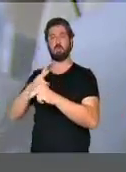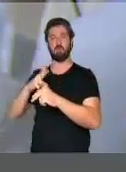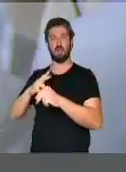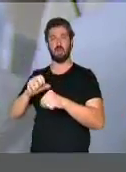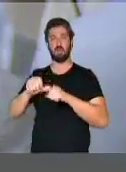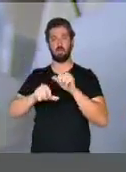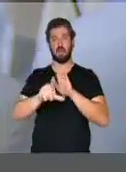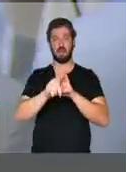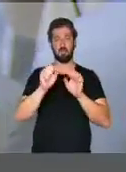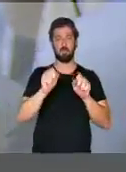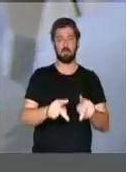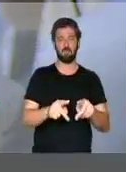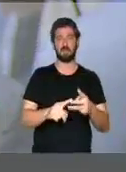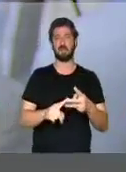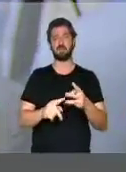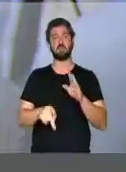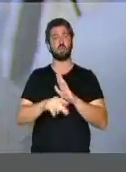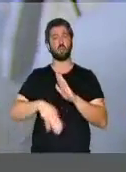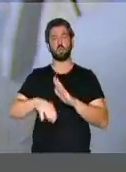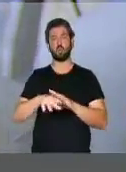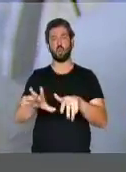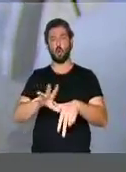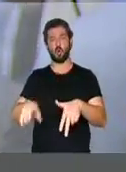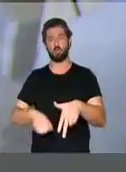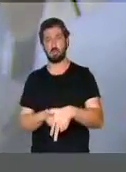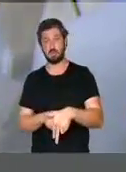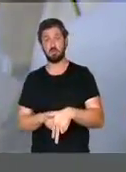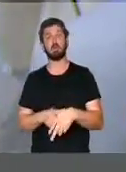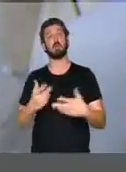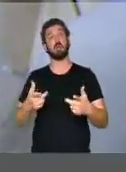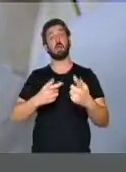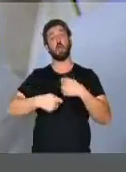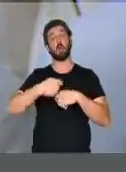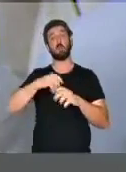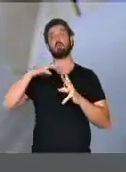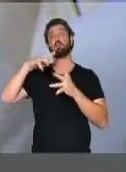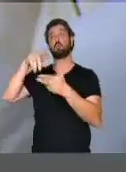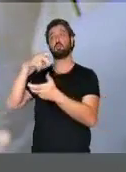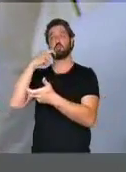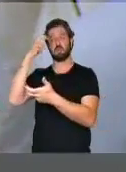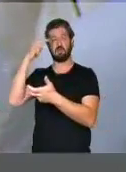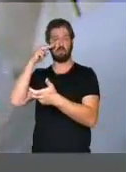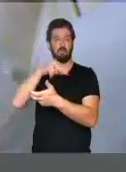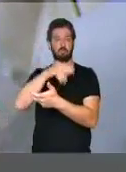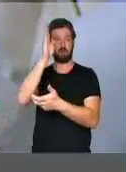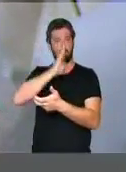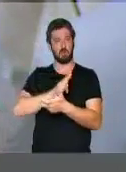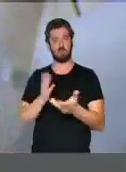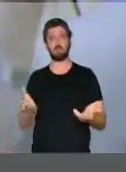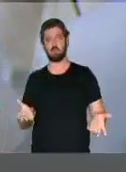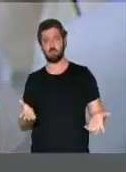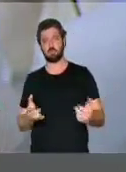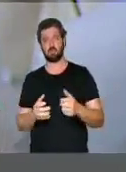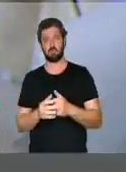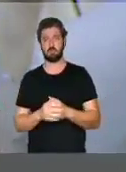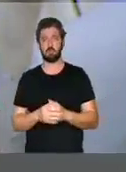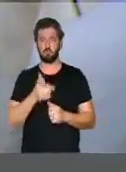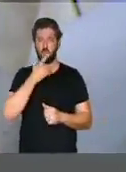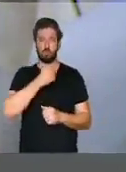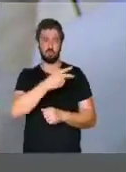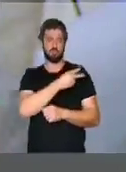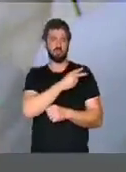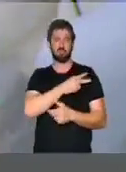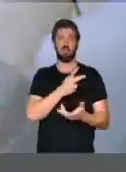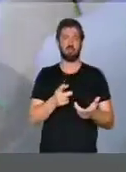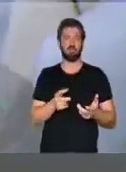da Previdência, da corrupção. E também pouparíamos o mundo desse constrangimento de conviver com um chefe